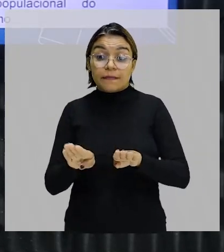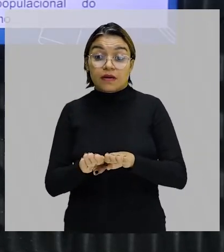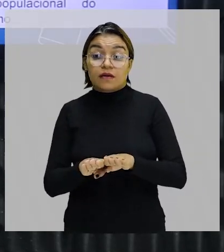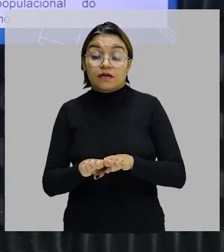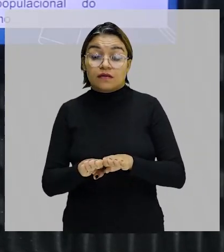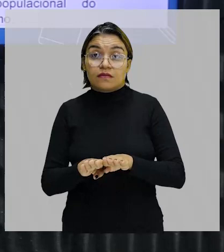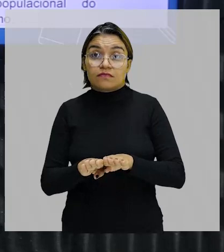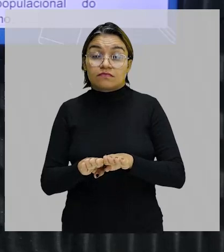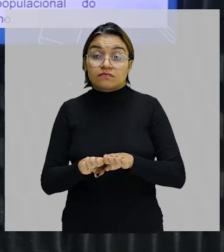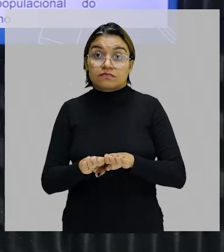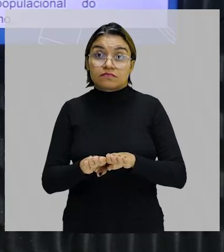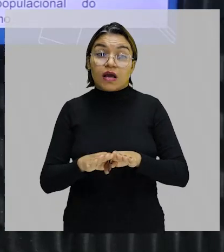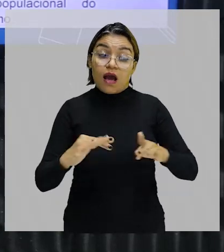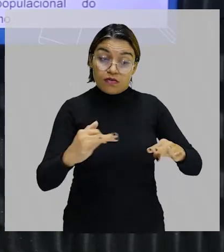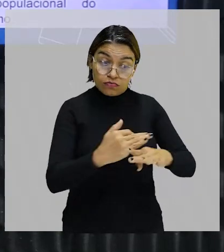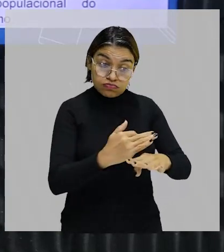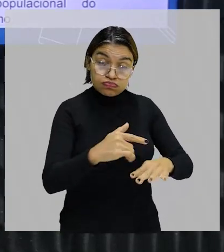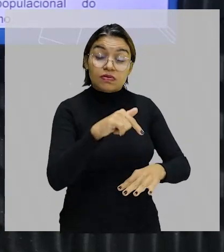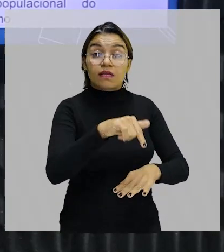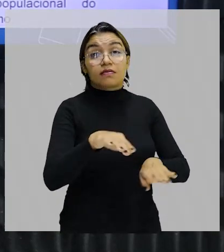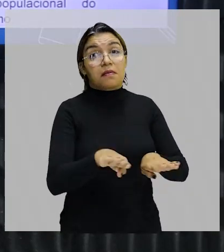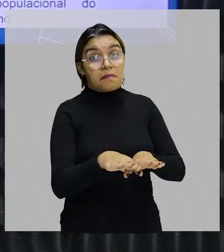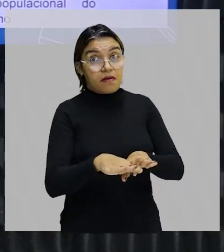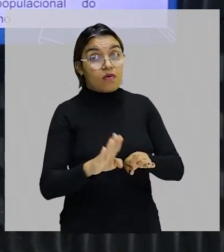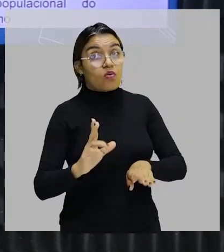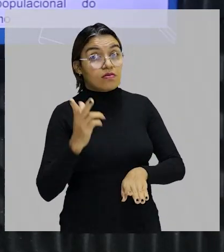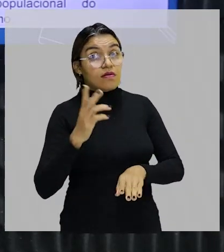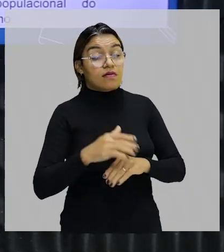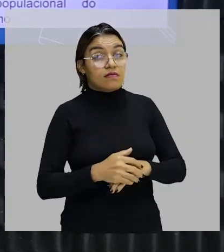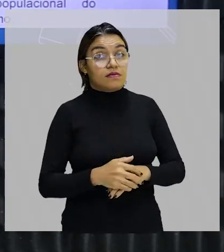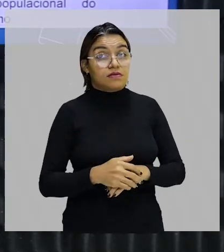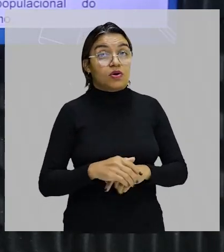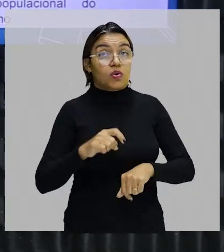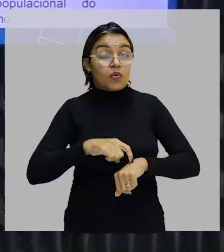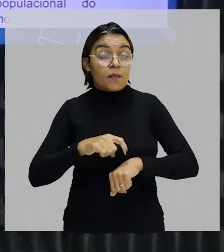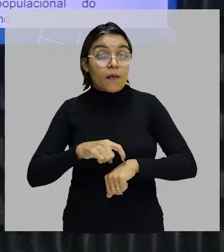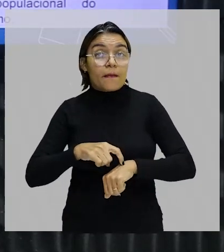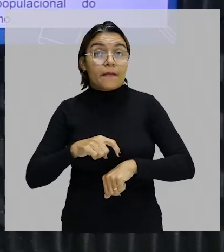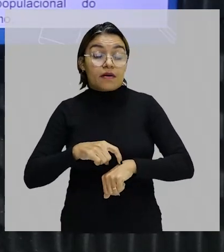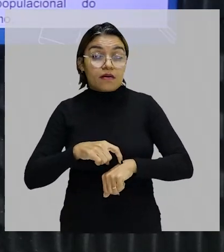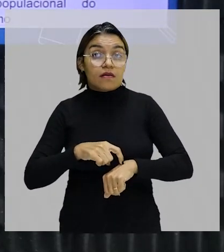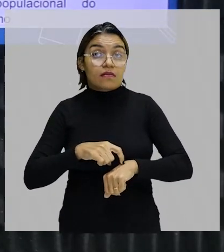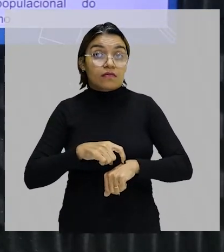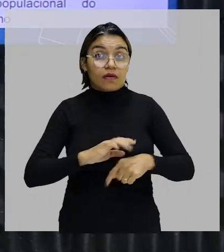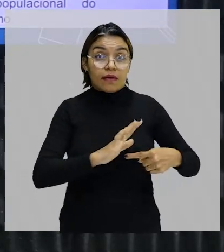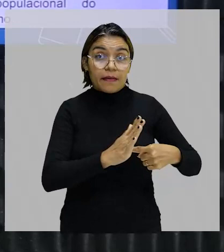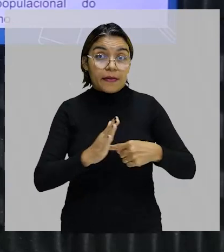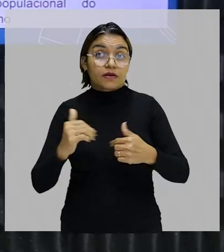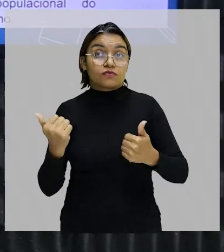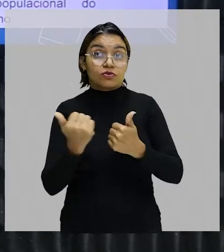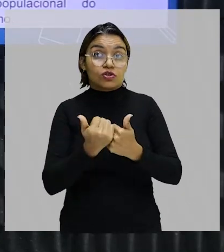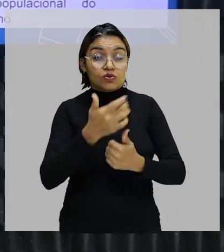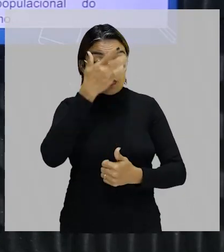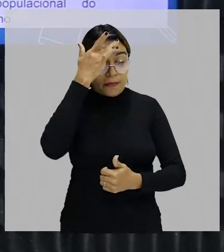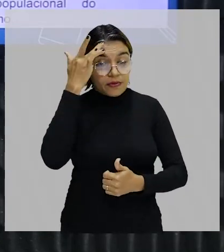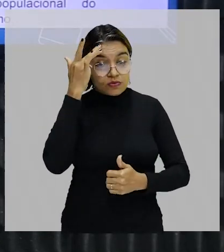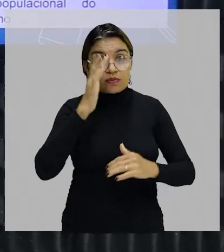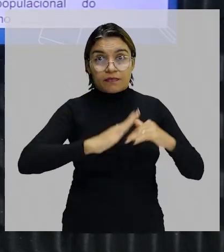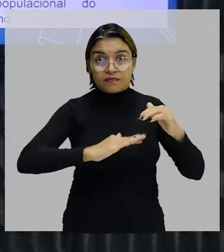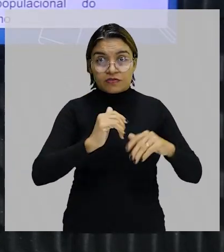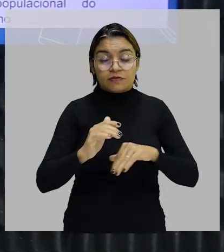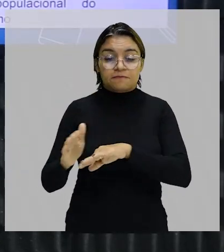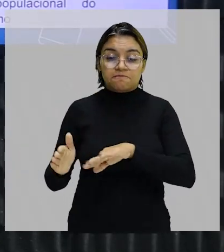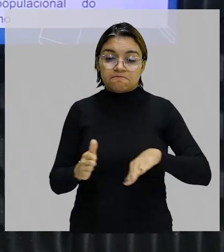também ocorre no espaço urbano, tá, galera? Justamente quando a máquina ela substitui o homem no seu posto de trabalho. O desemprego